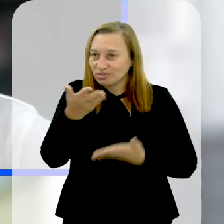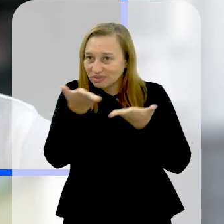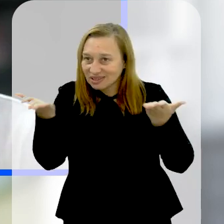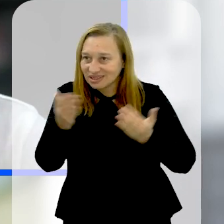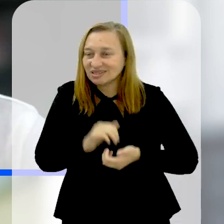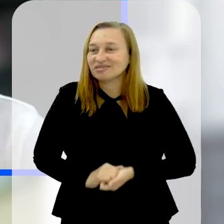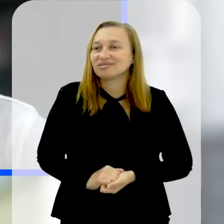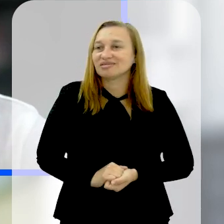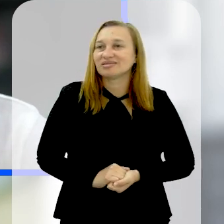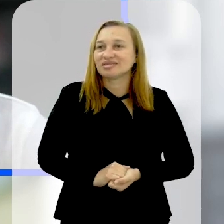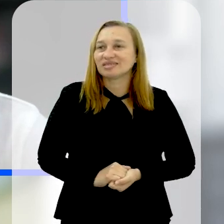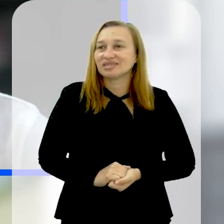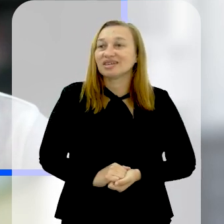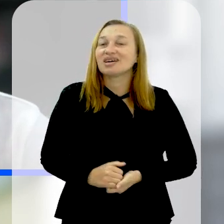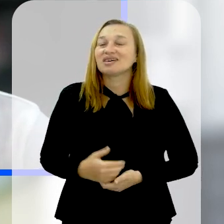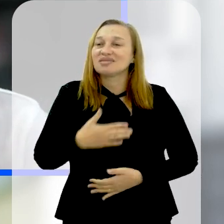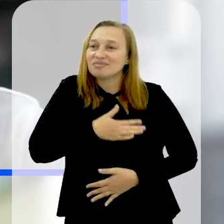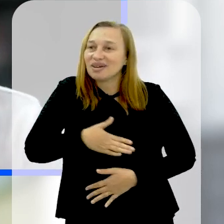dia para todos.